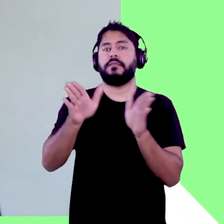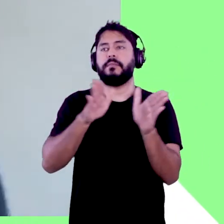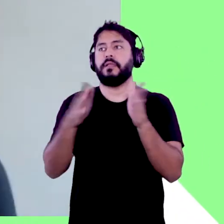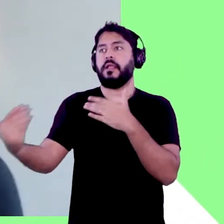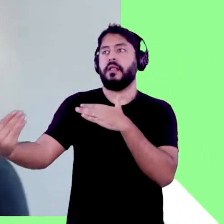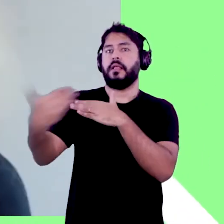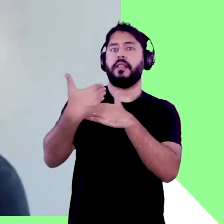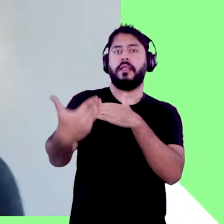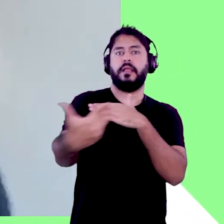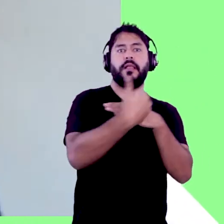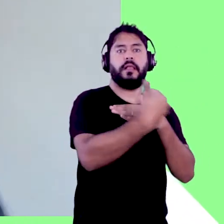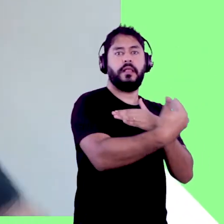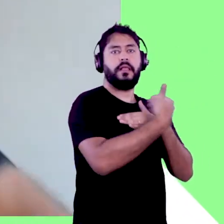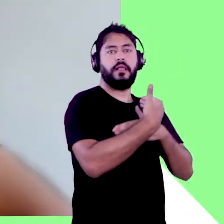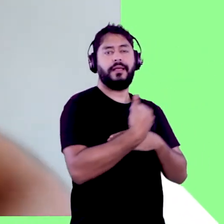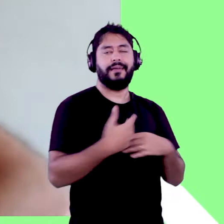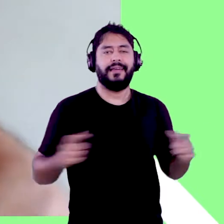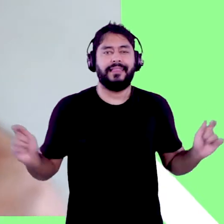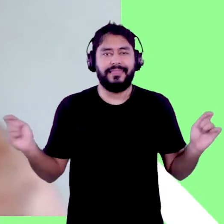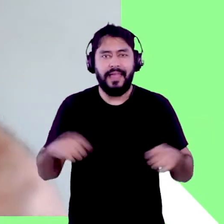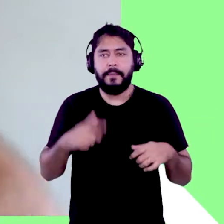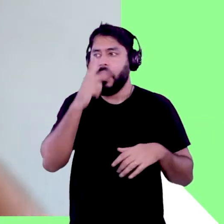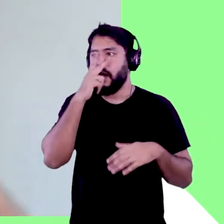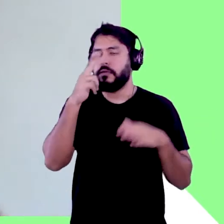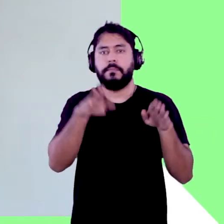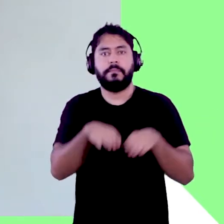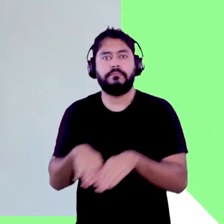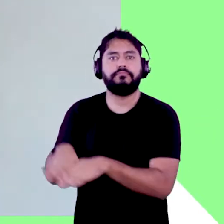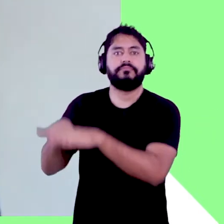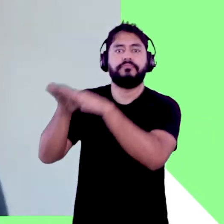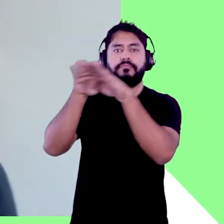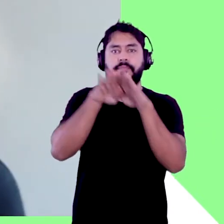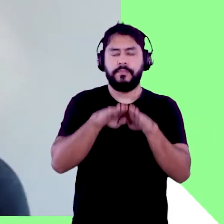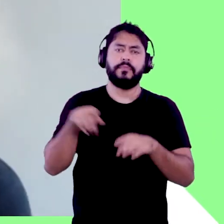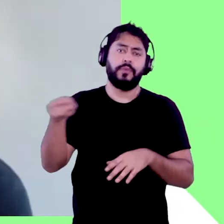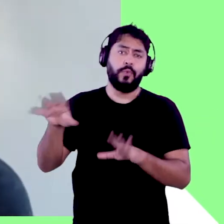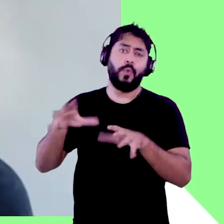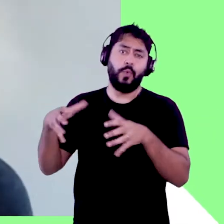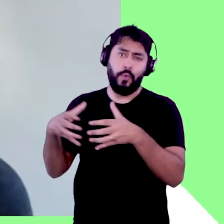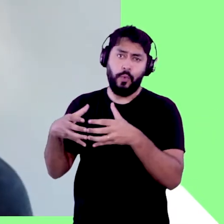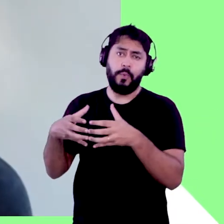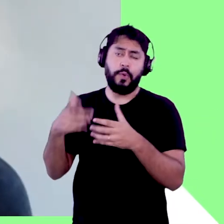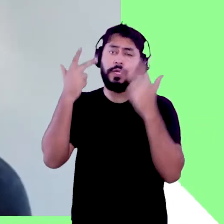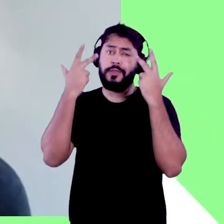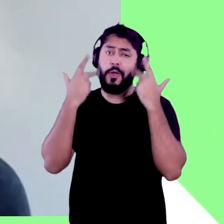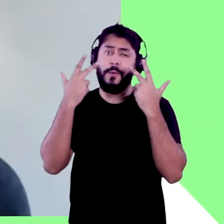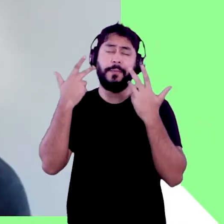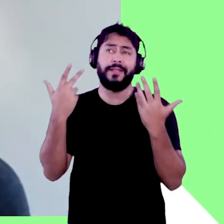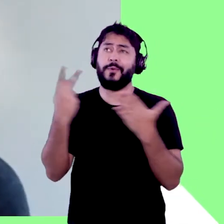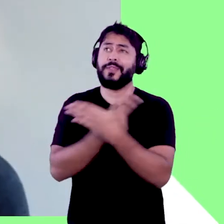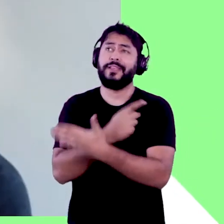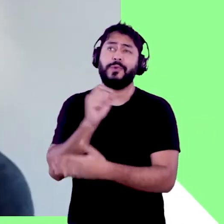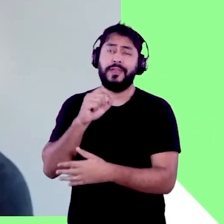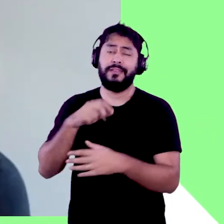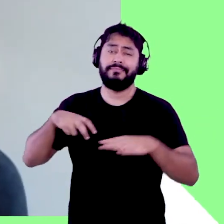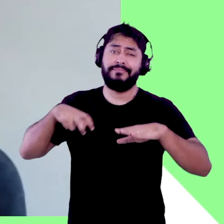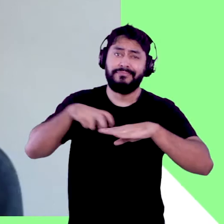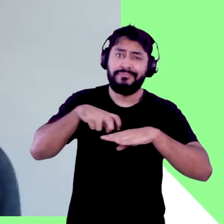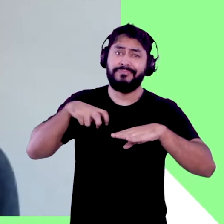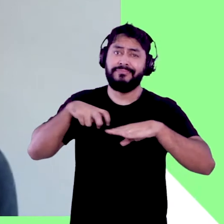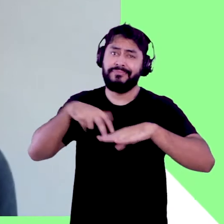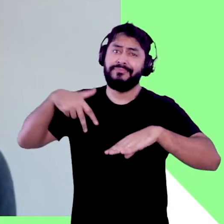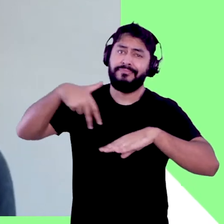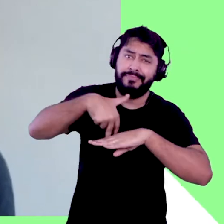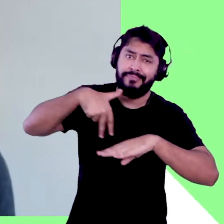acaba equiparando mais os acessos para um grupo que normalmente não tem acesso às cidades. Só que a